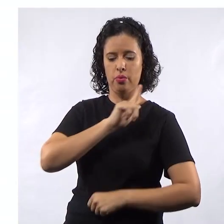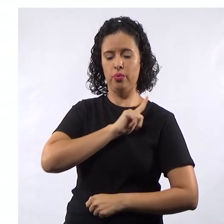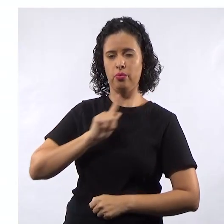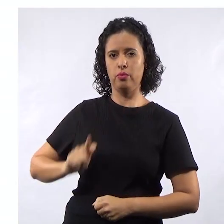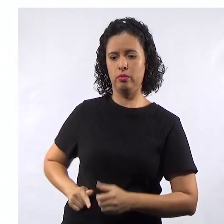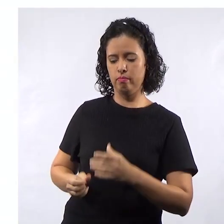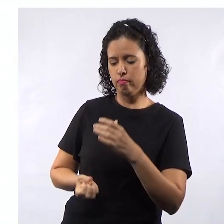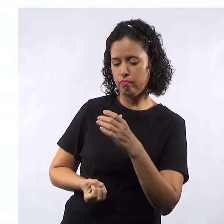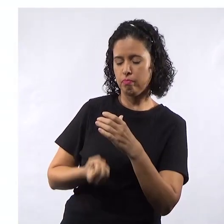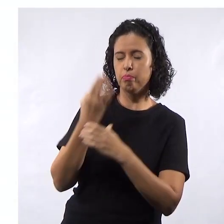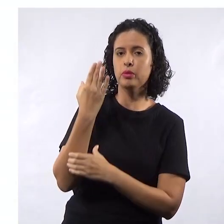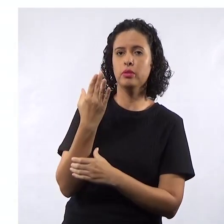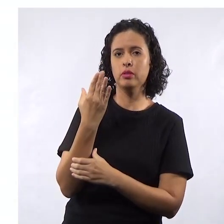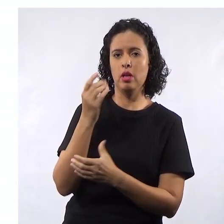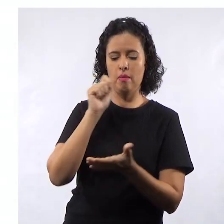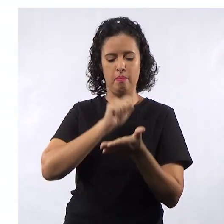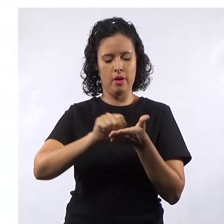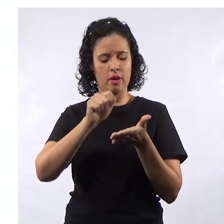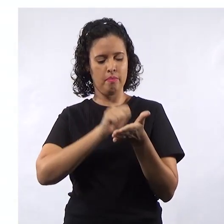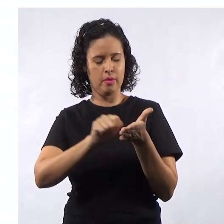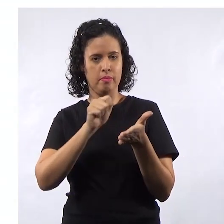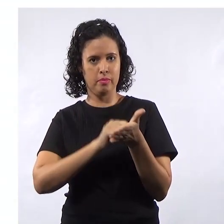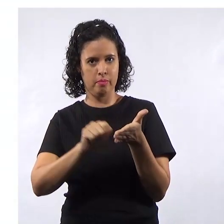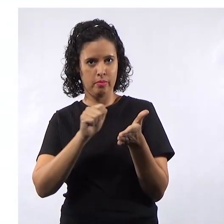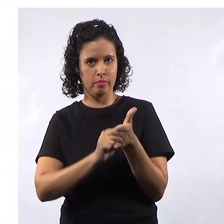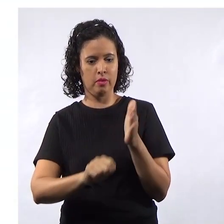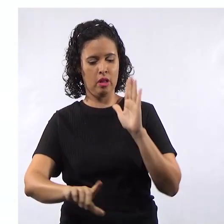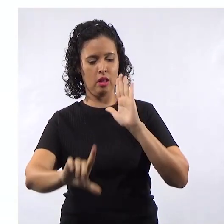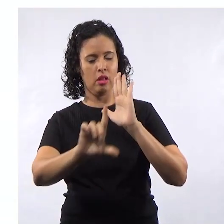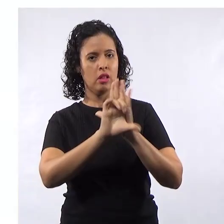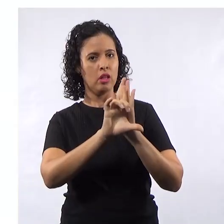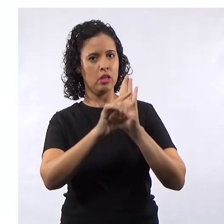a ordem jurídica obrigatória em determinado